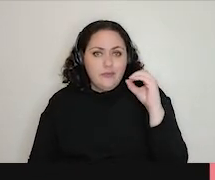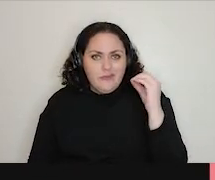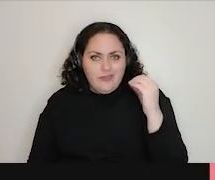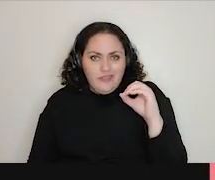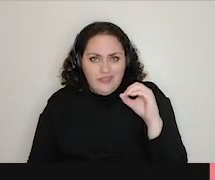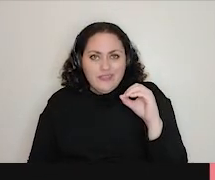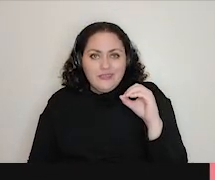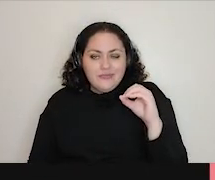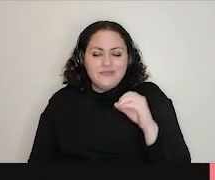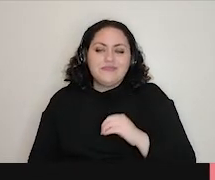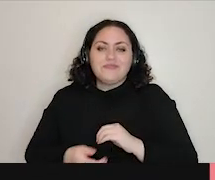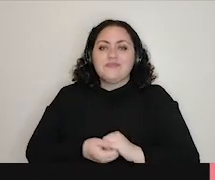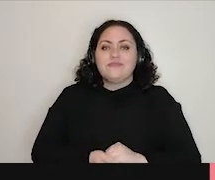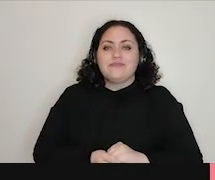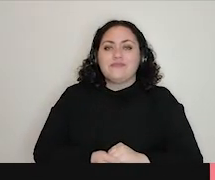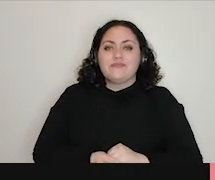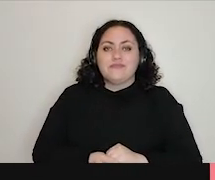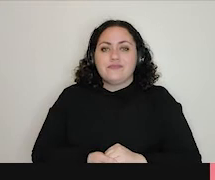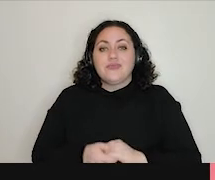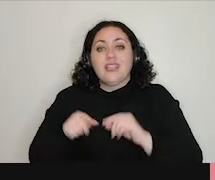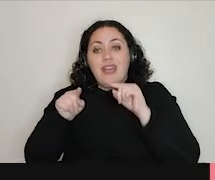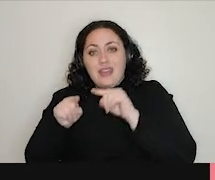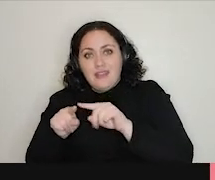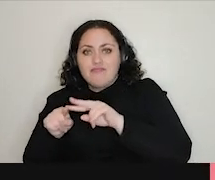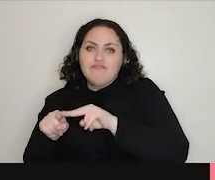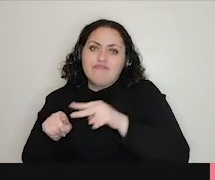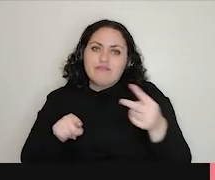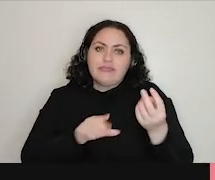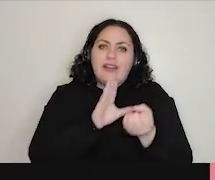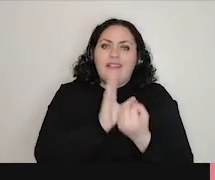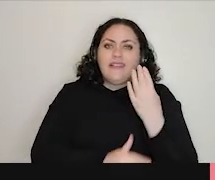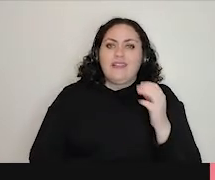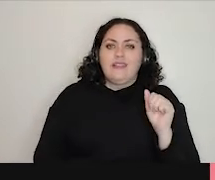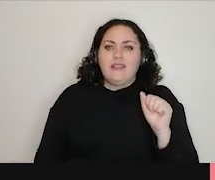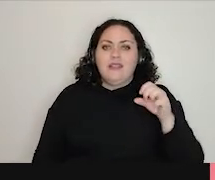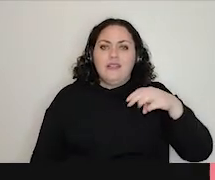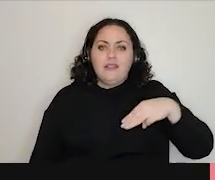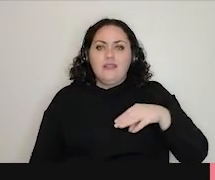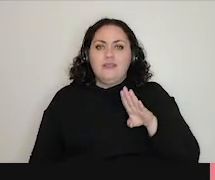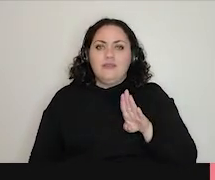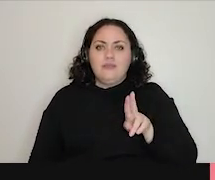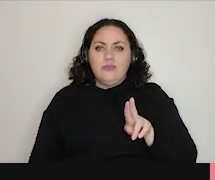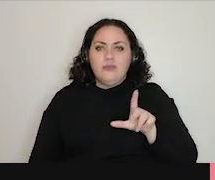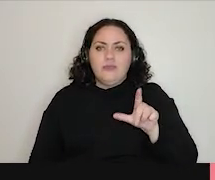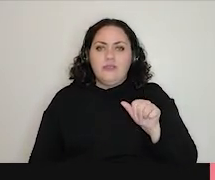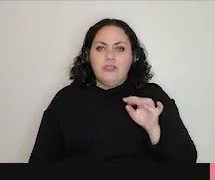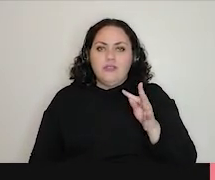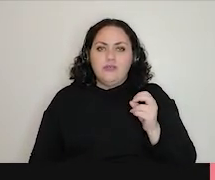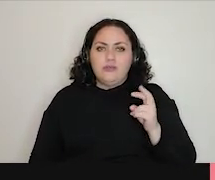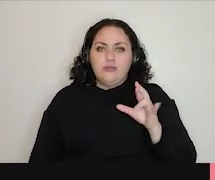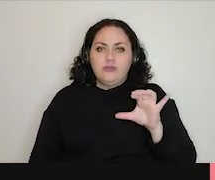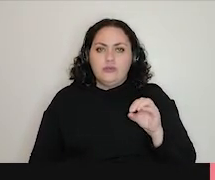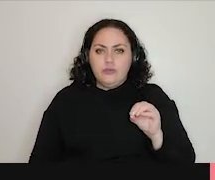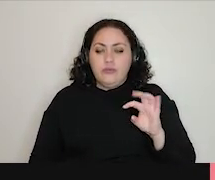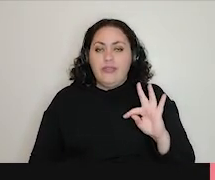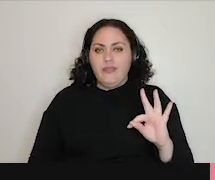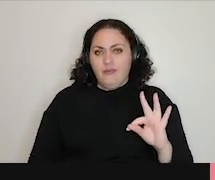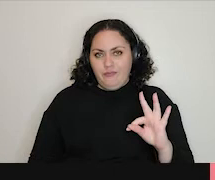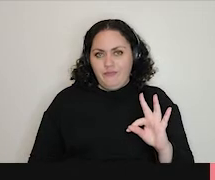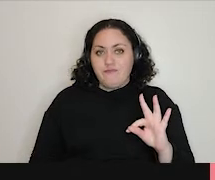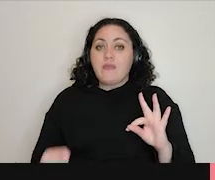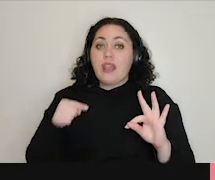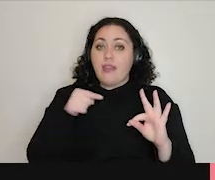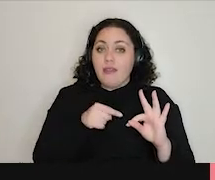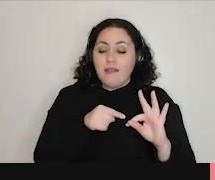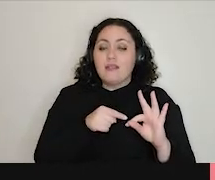e com ela o ambulatório T também. Né? Então, o ambulatório ele se propõe a